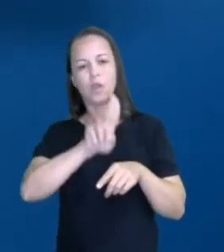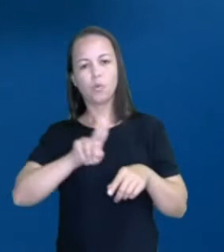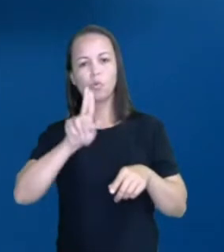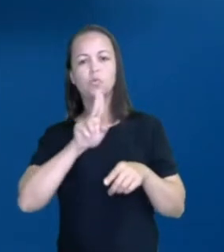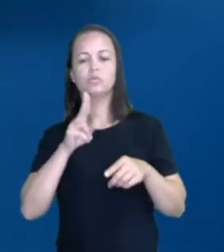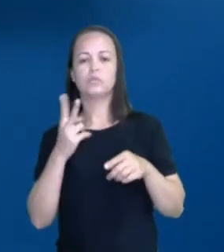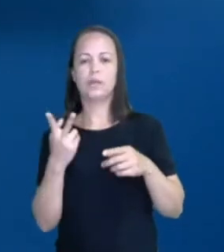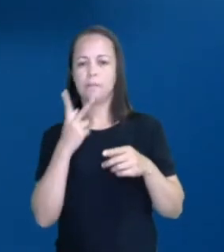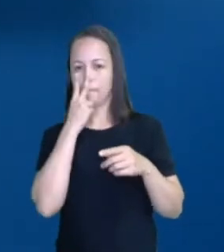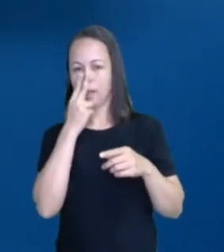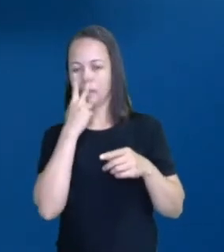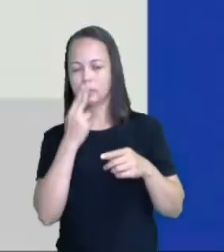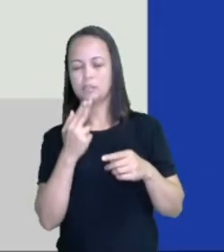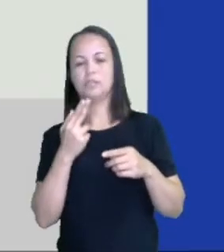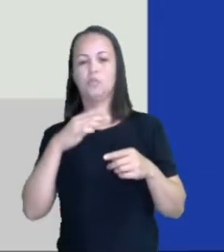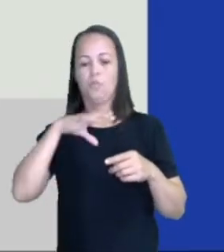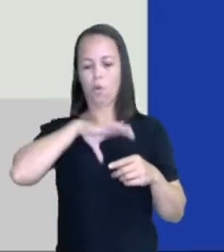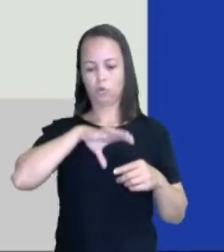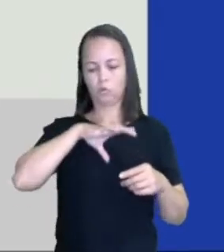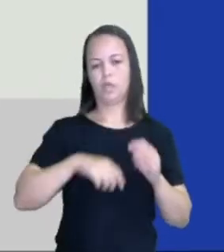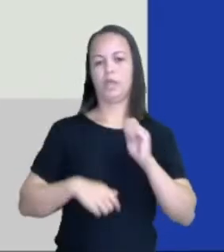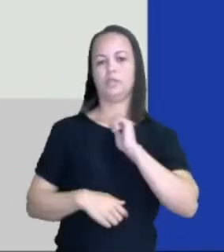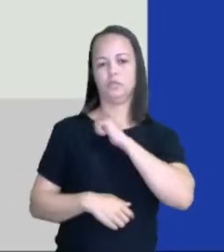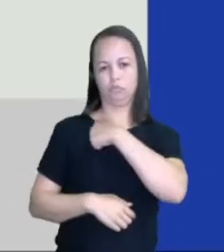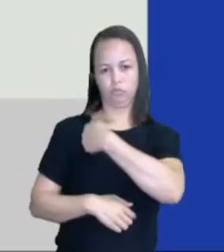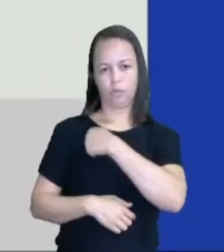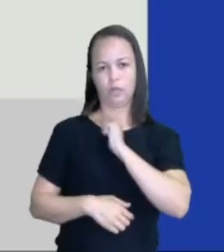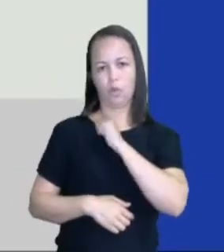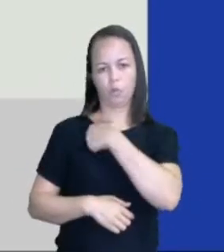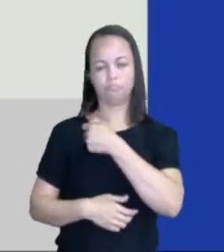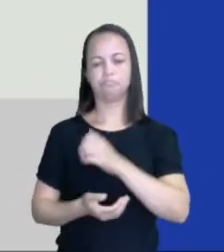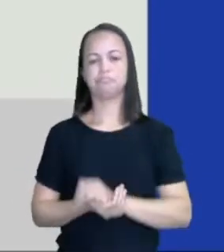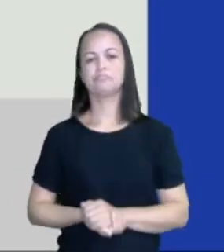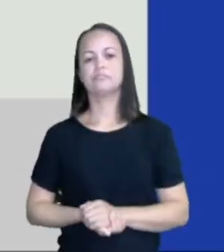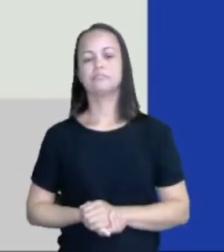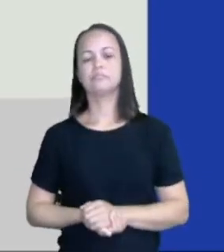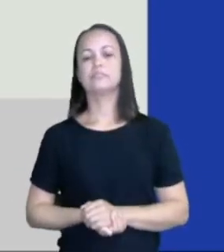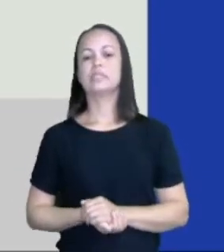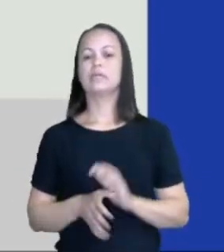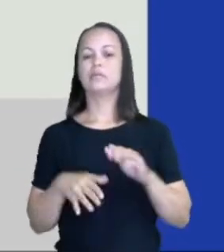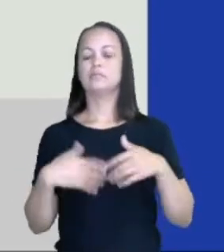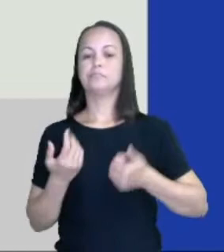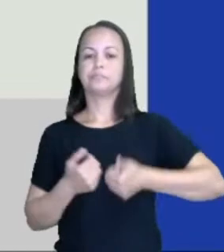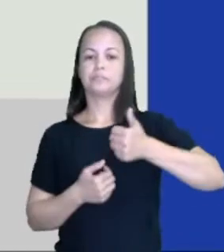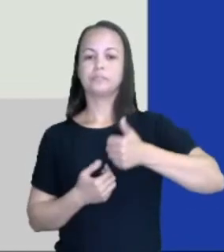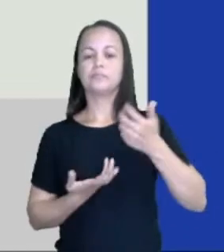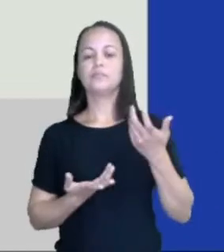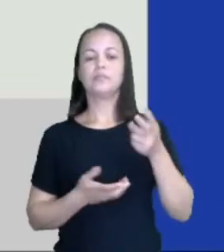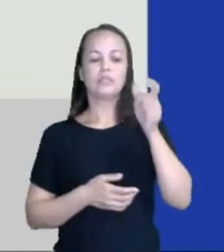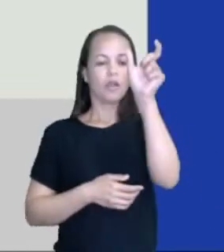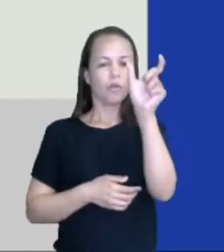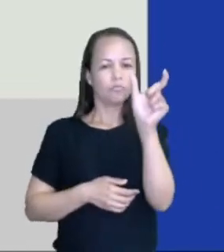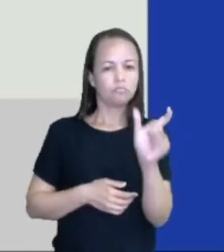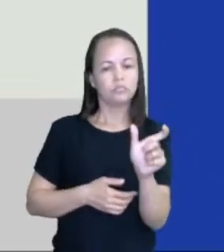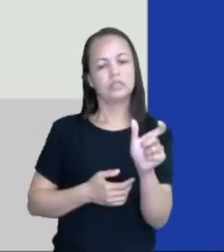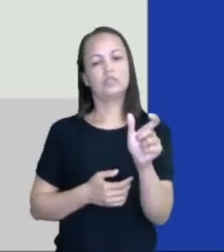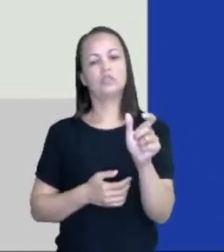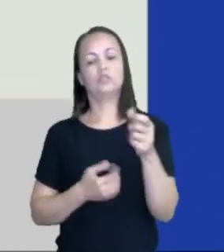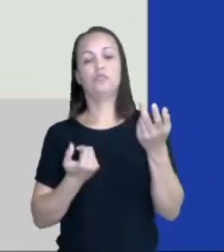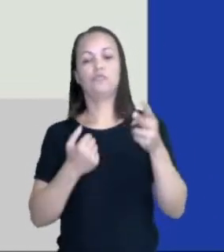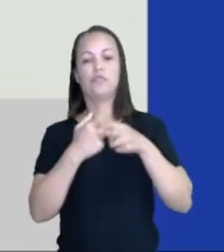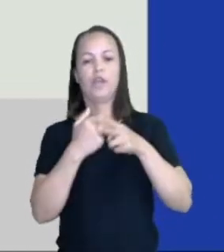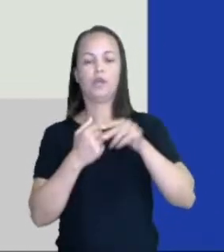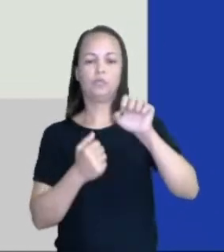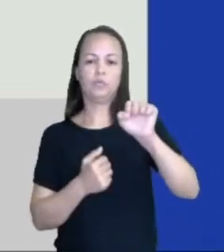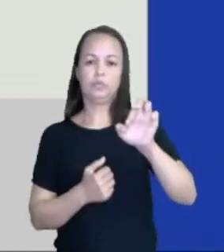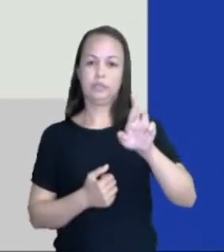portuguesa. Então, vamos ver primeiro as conjugações do verbo ser e estar no presente